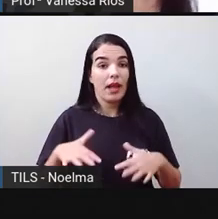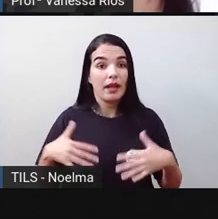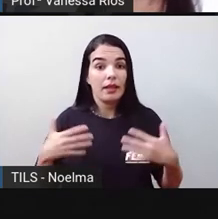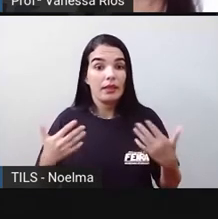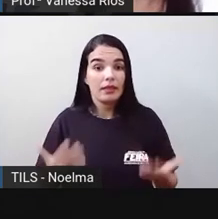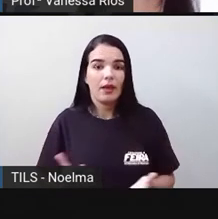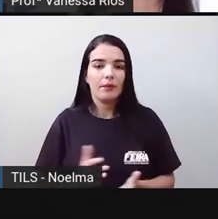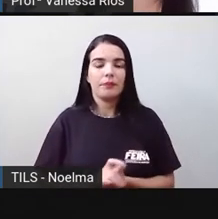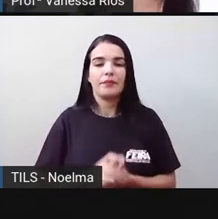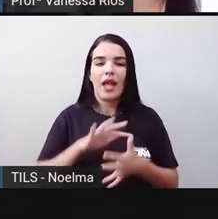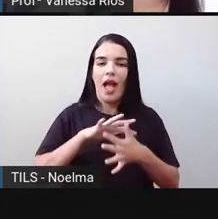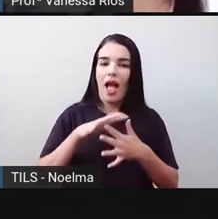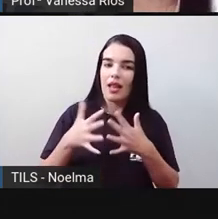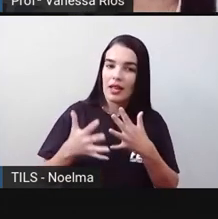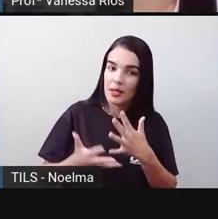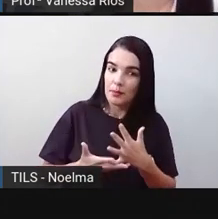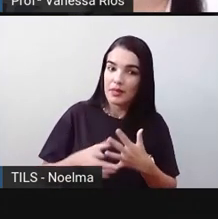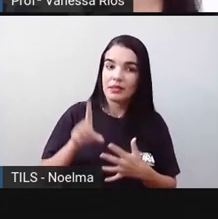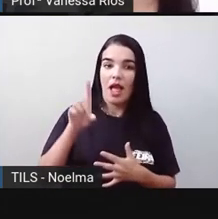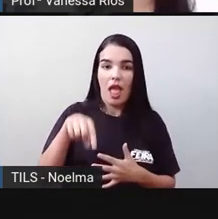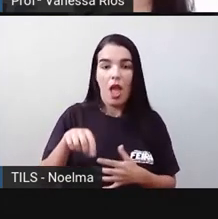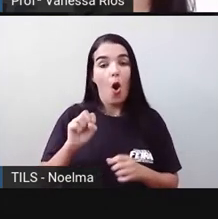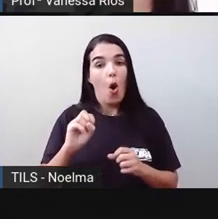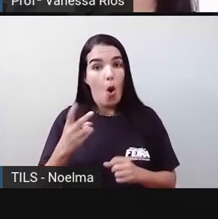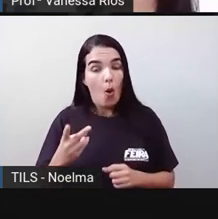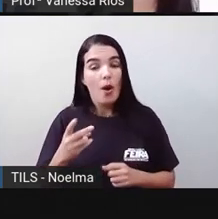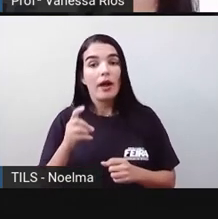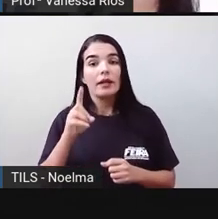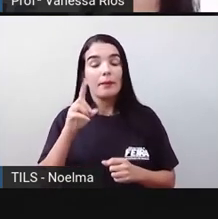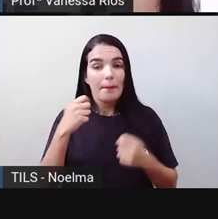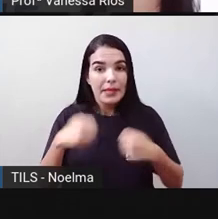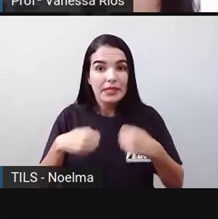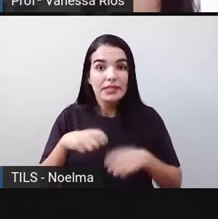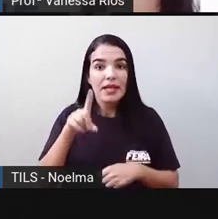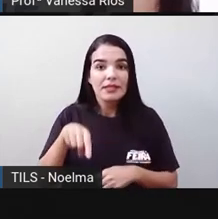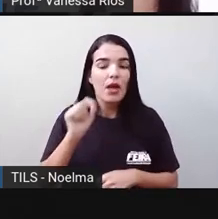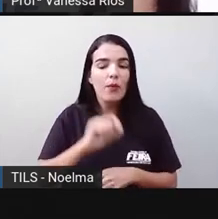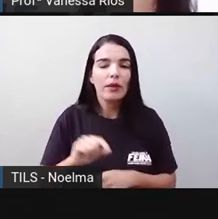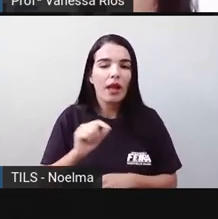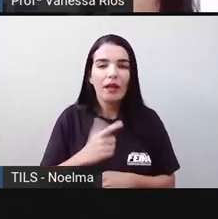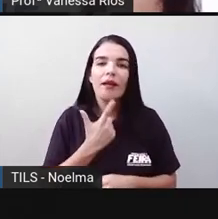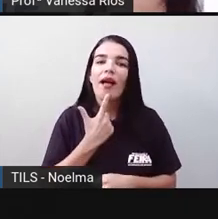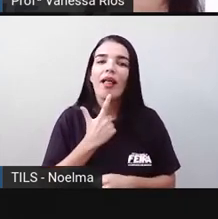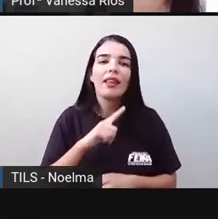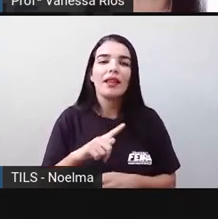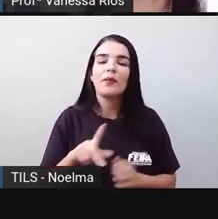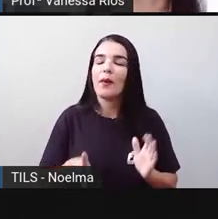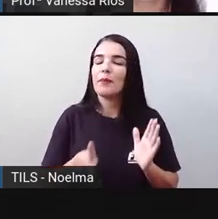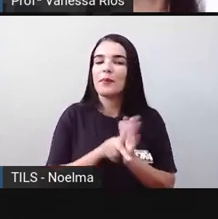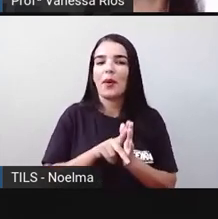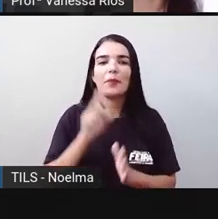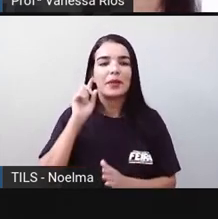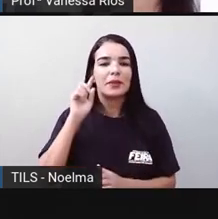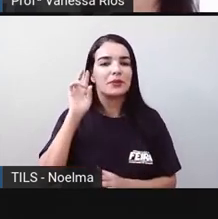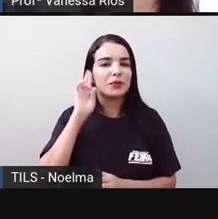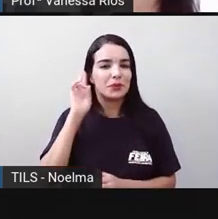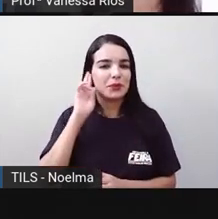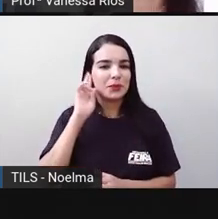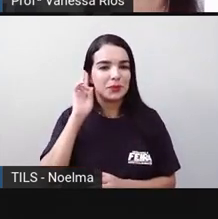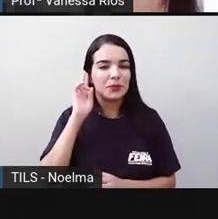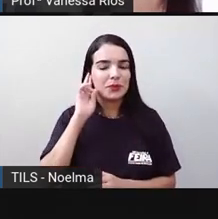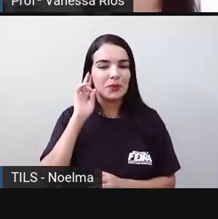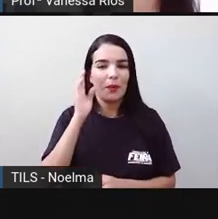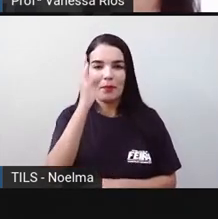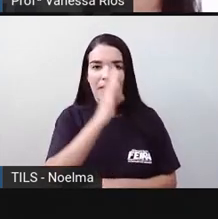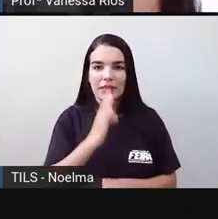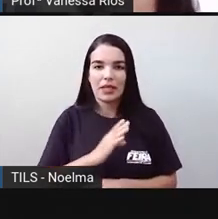Assim, não é? A Libras é ou deveria ser a língua materna do surdo brasileiro. Isto é, a primeira